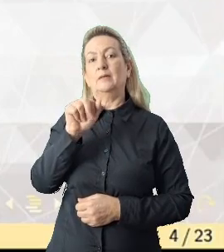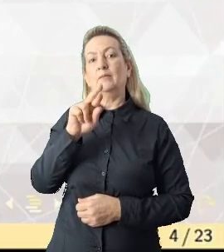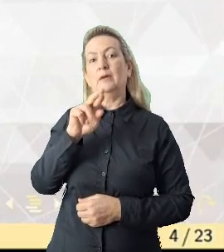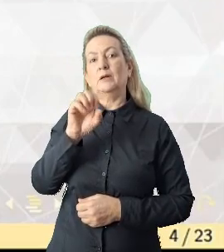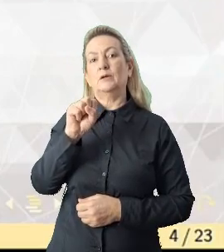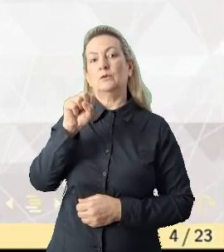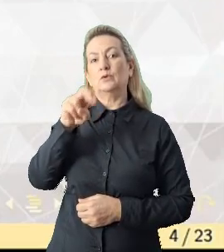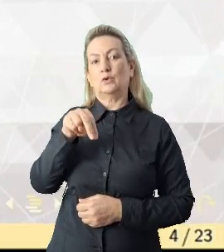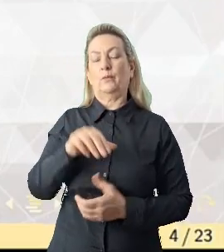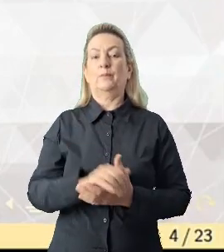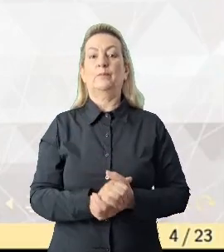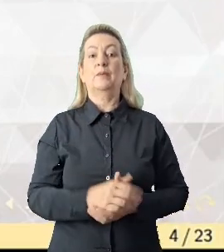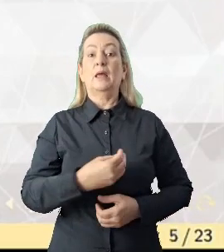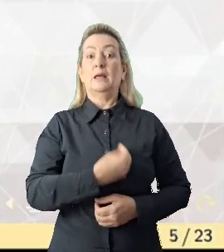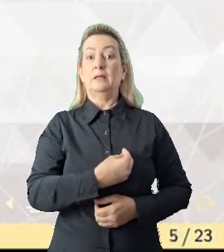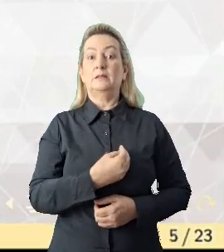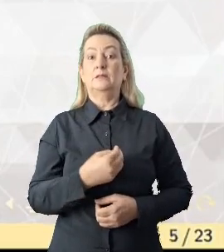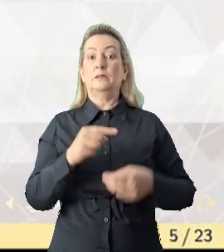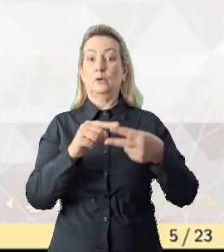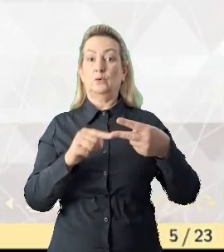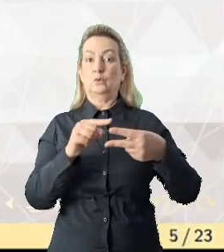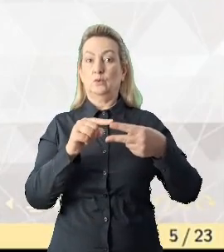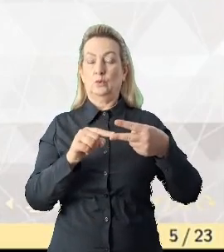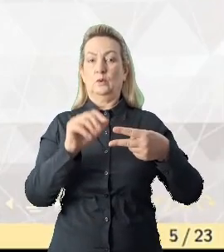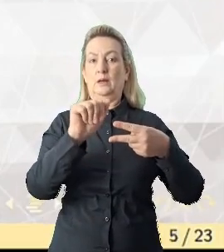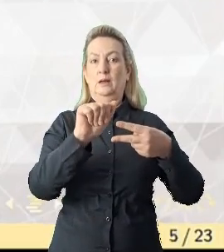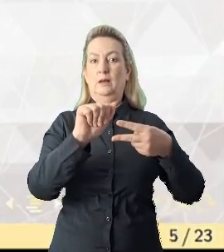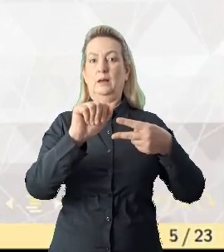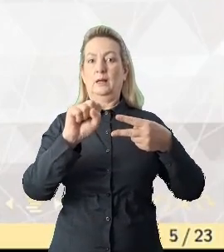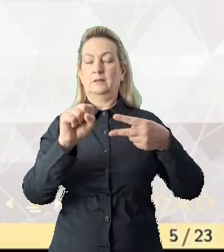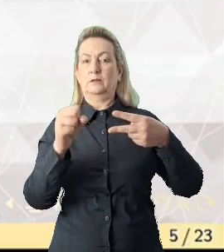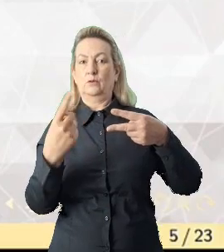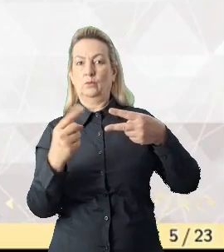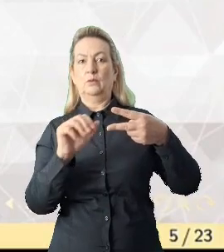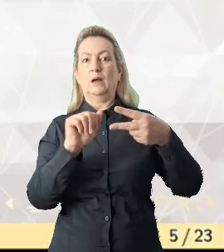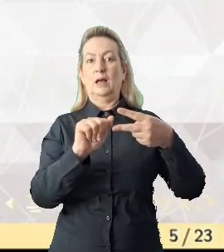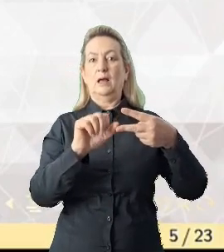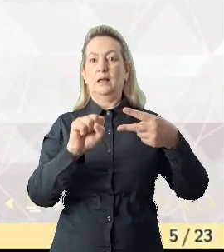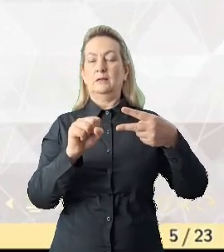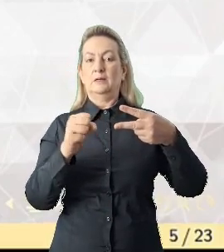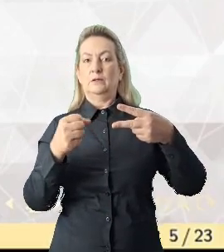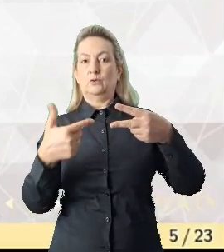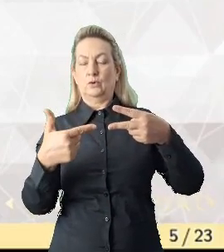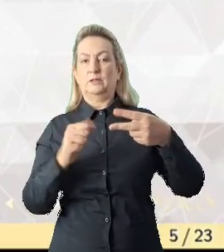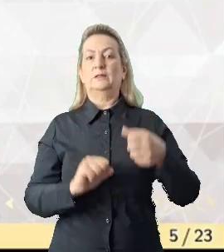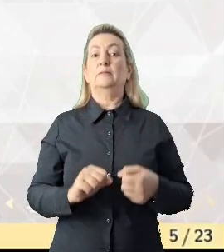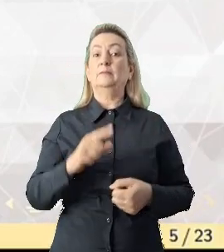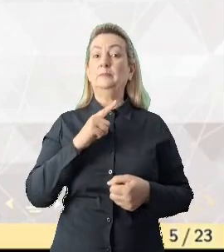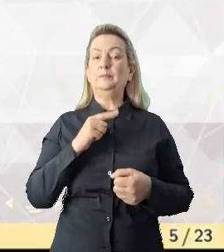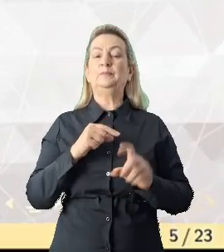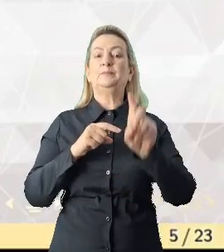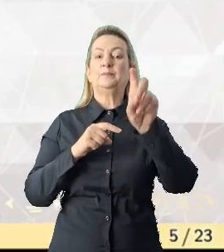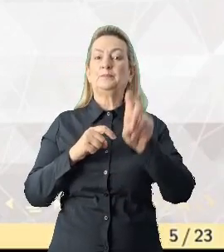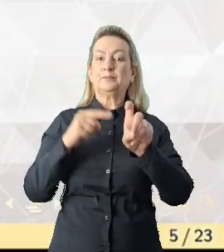Então, a simetria de Pearson. Existem duas assimetrias de Pearson. Lembramos que, na medida de